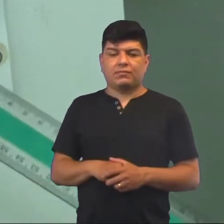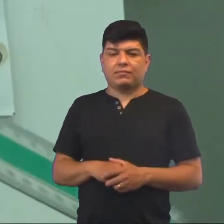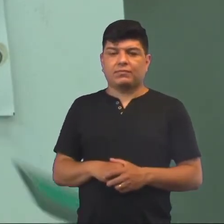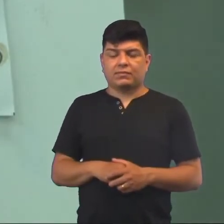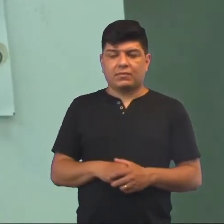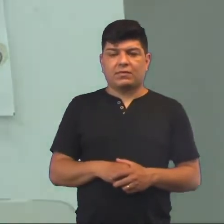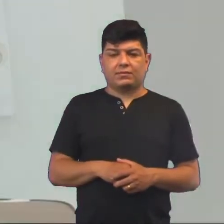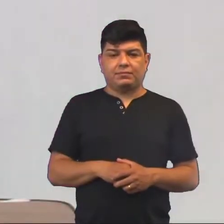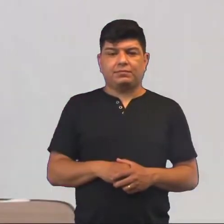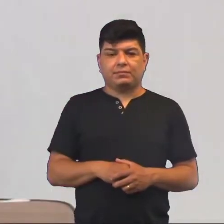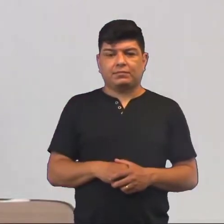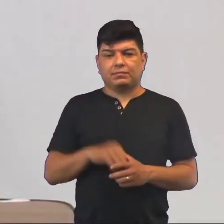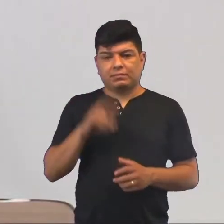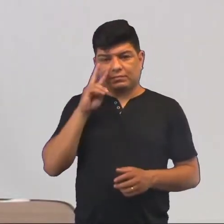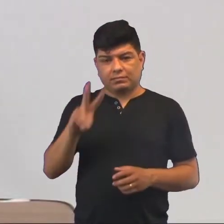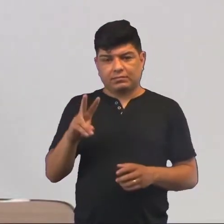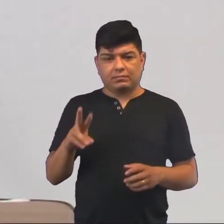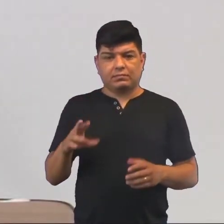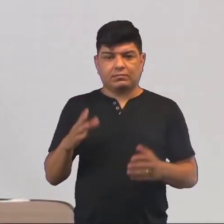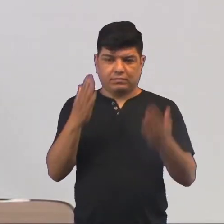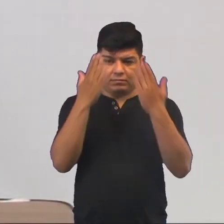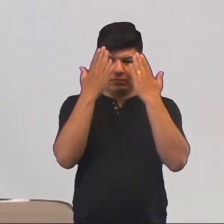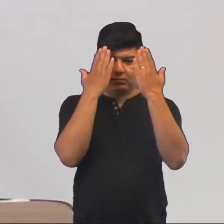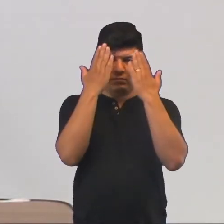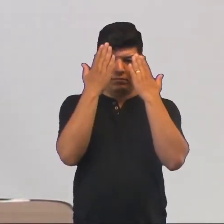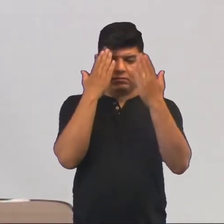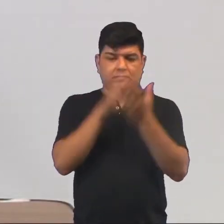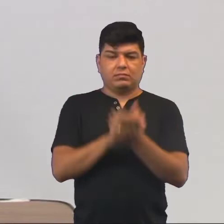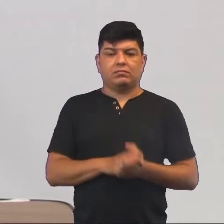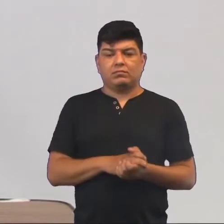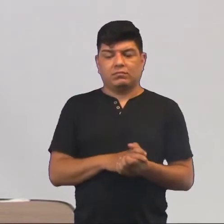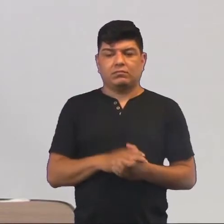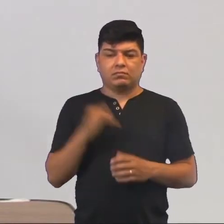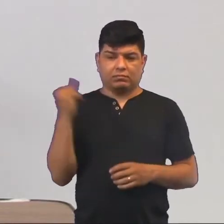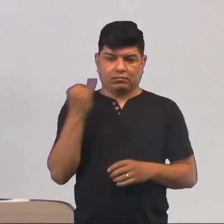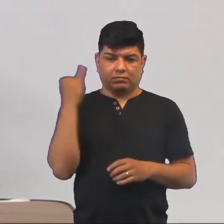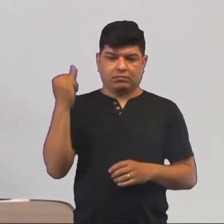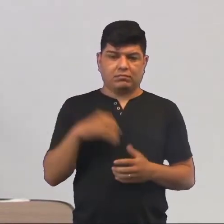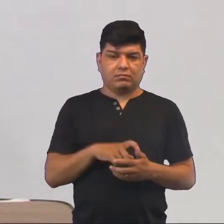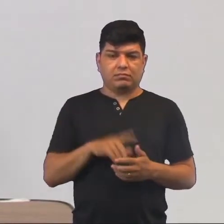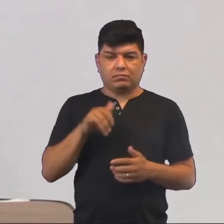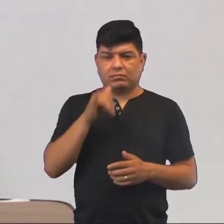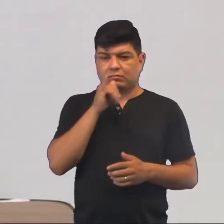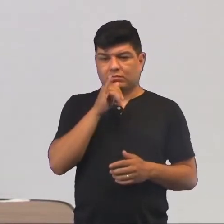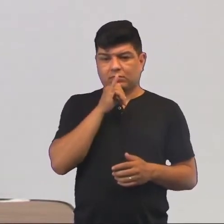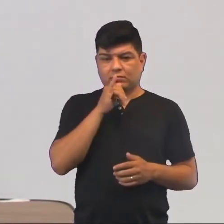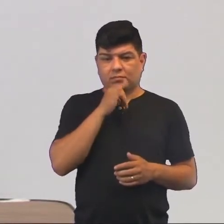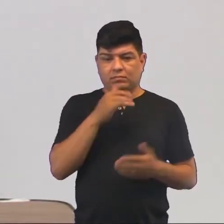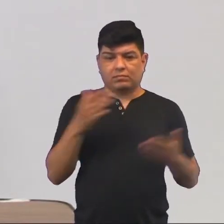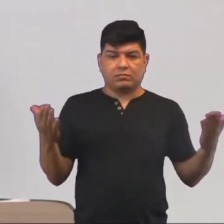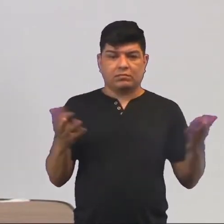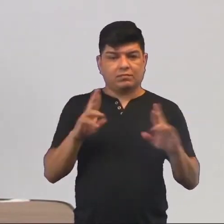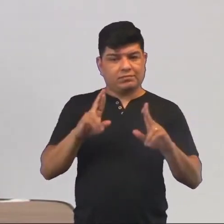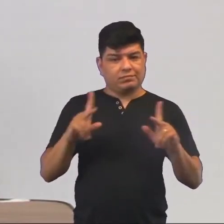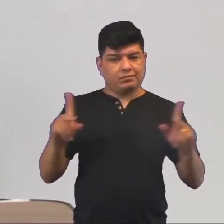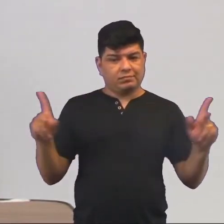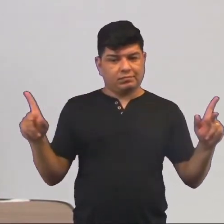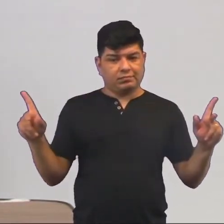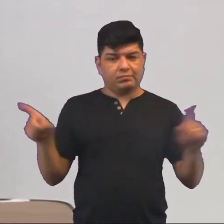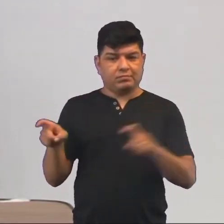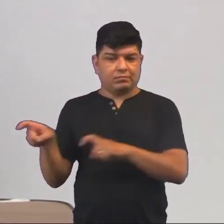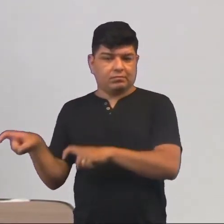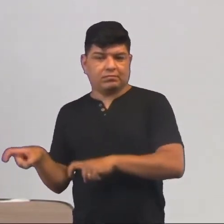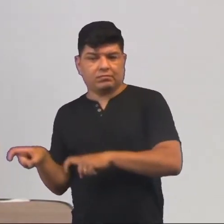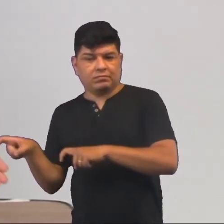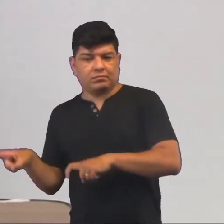tá? Então, aí a gente vê essa relação, essa importância aí. Olha só o outro exemplo, agora ao contrário, a gente viu do